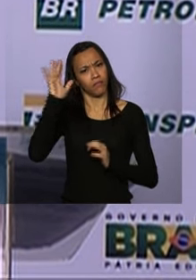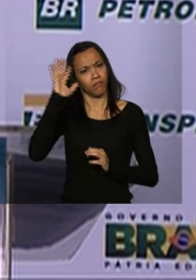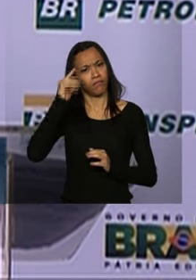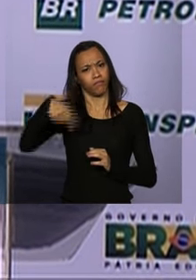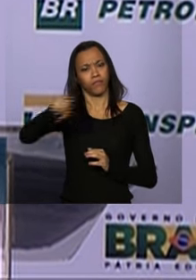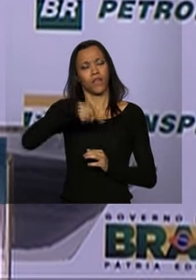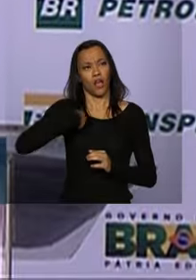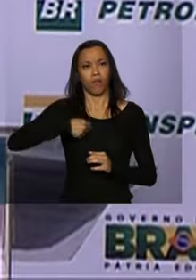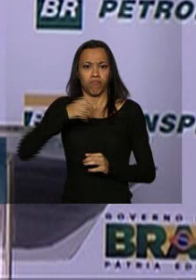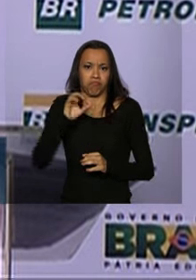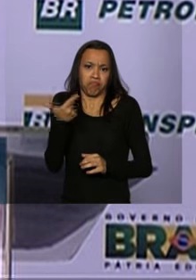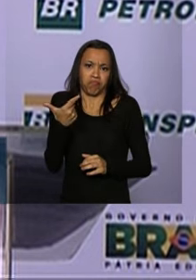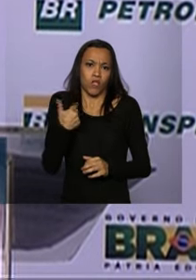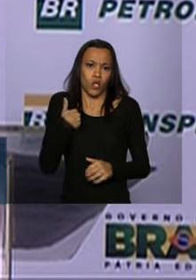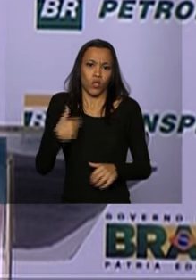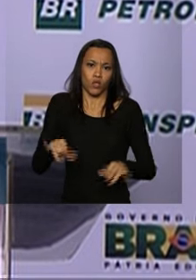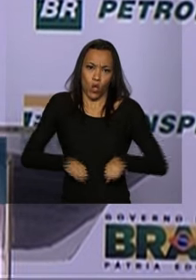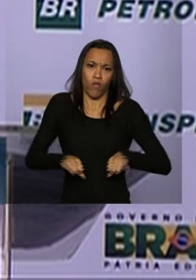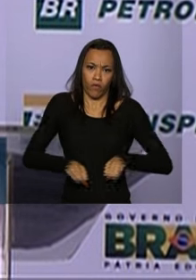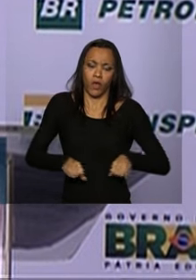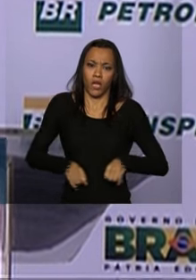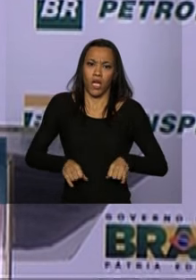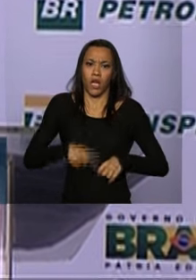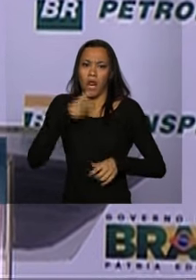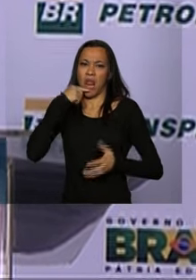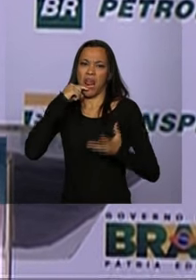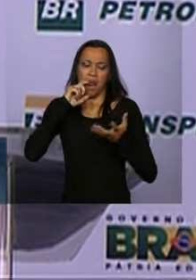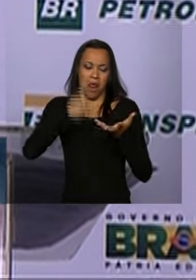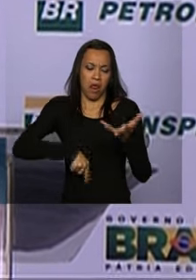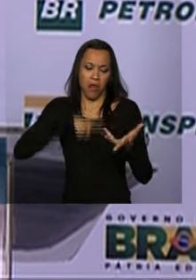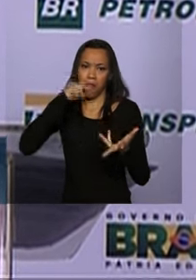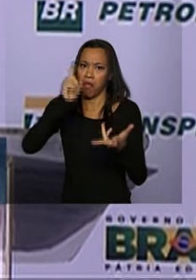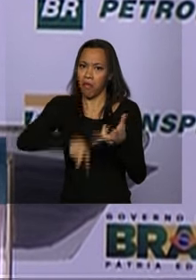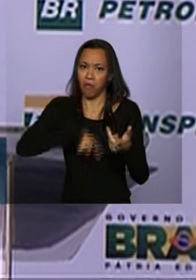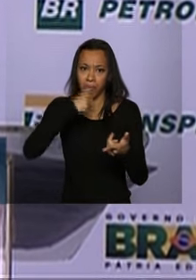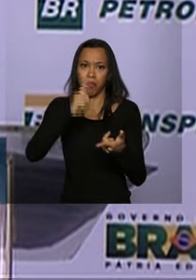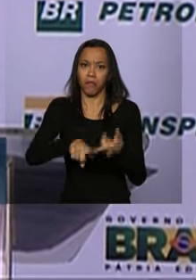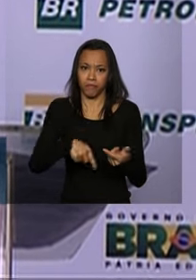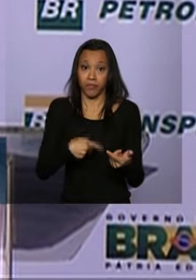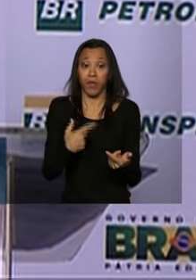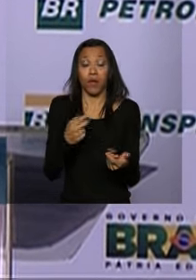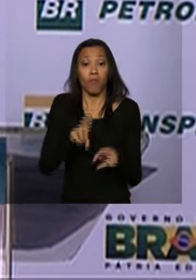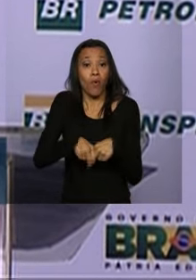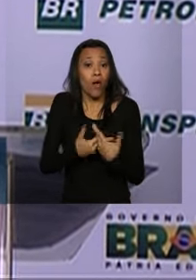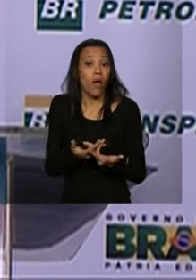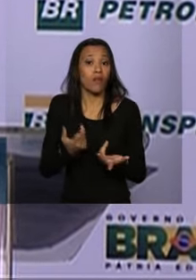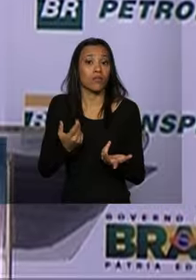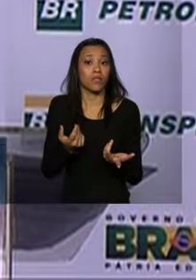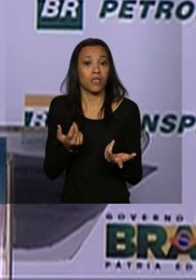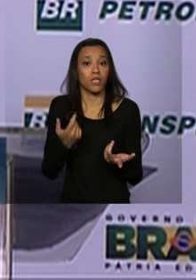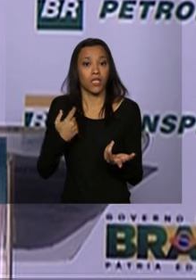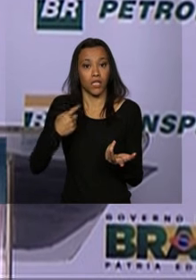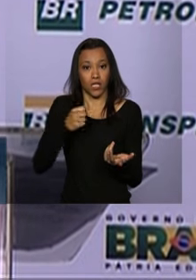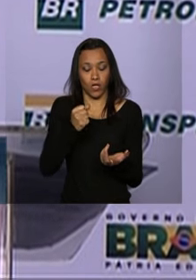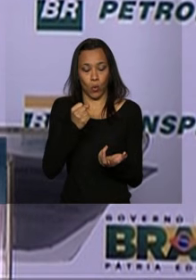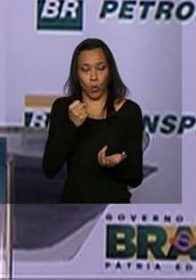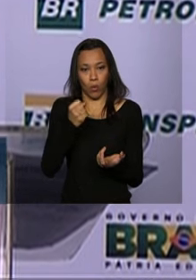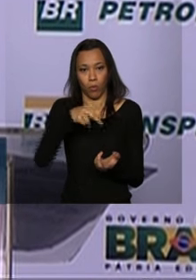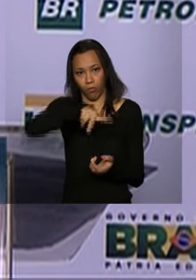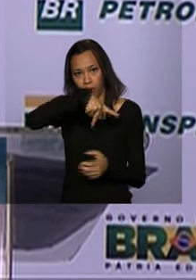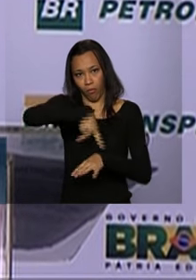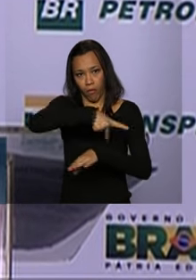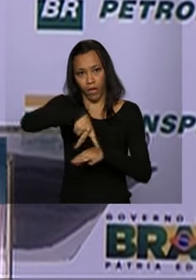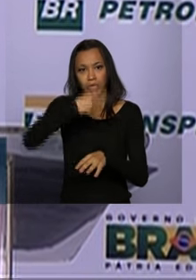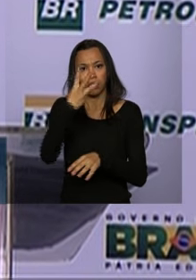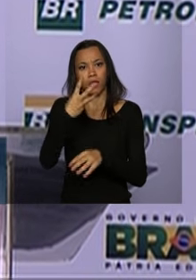dúvida, sofrendo com as críticas não construtivas da comparação que estamos fazendo com países que já estão há 3 décadas em